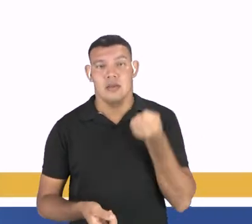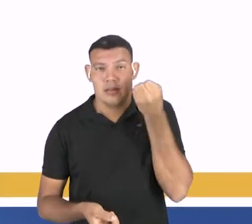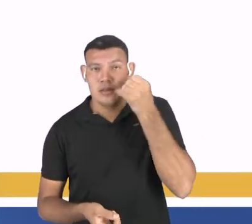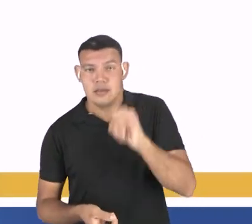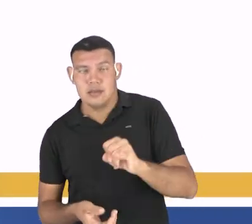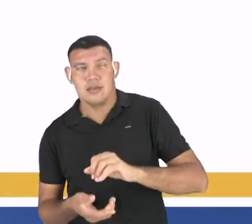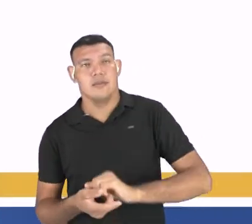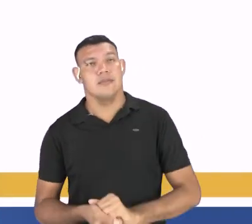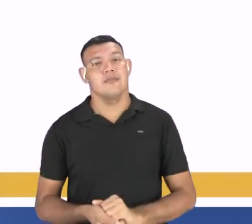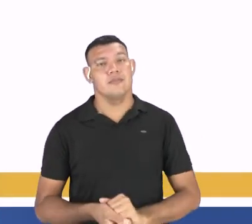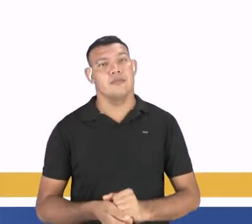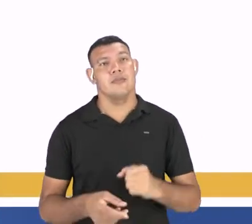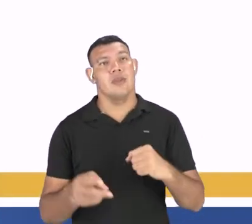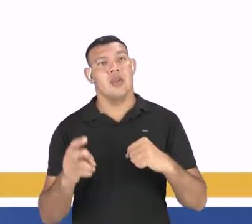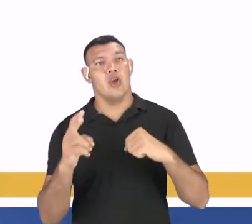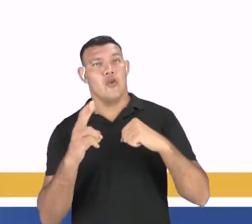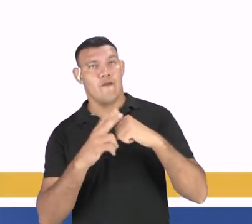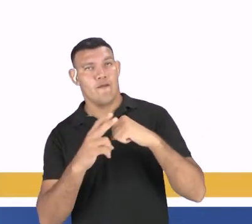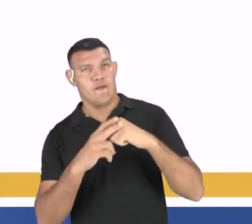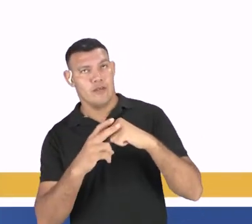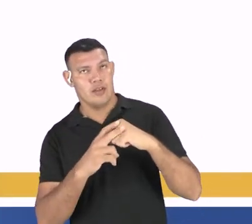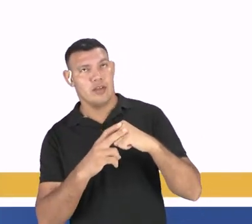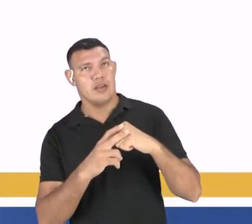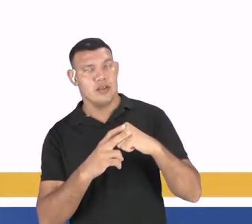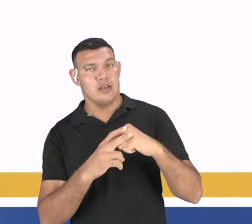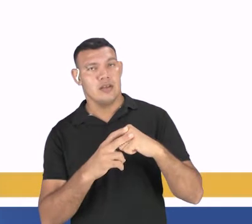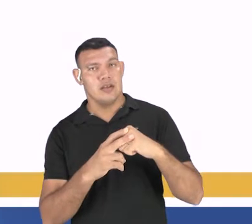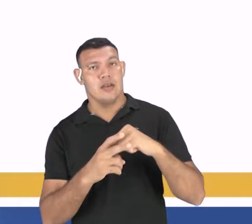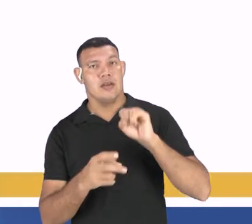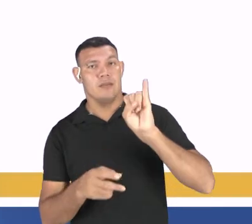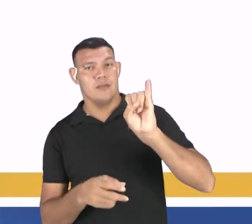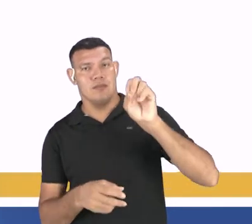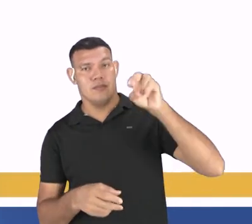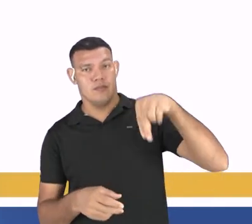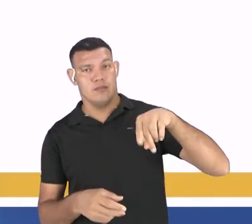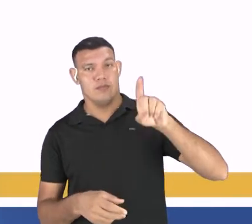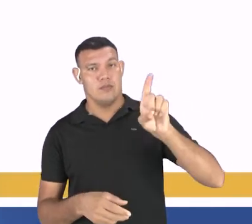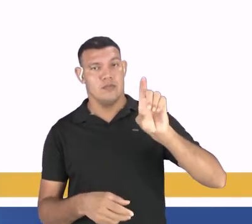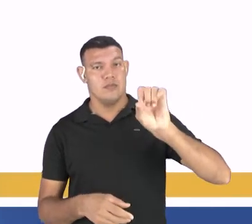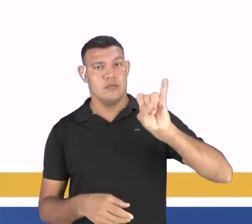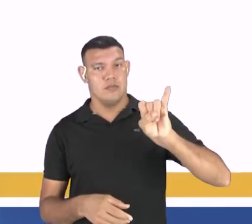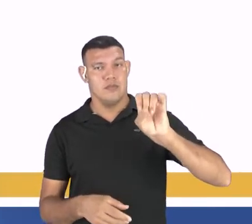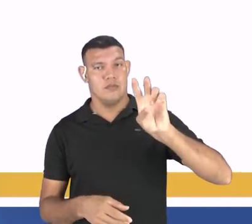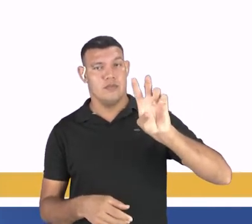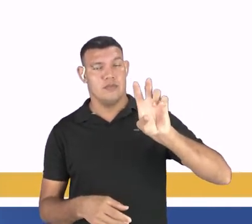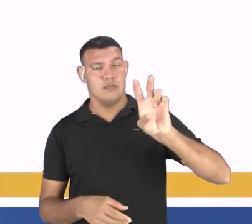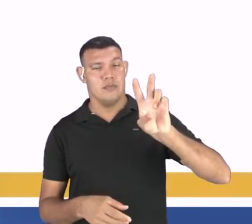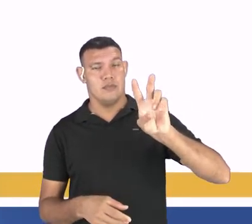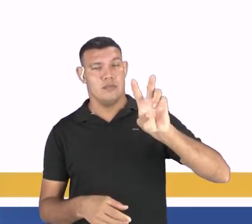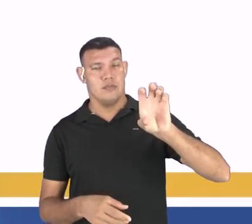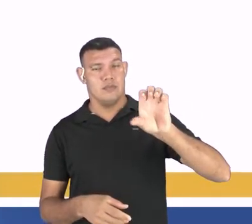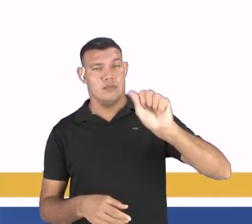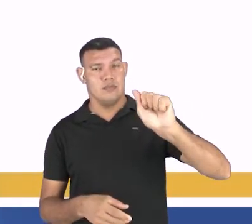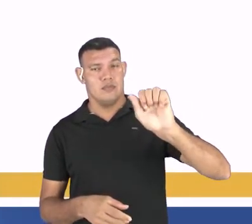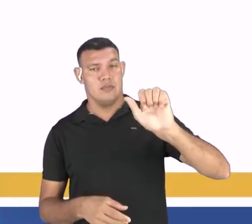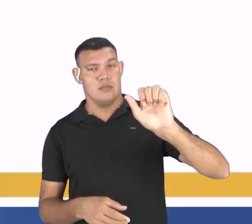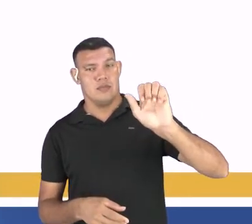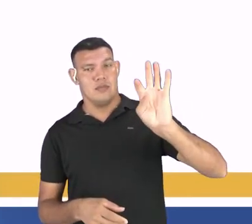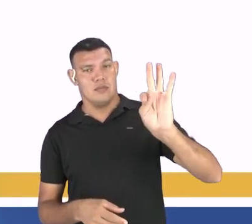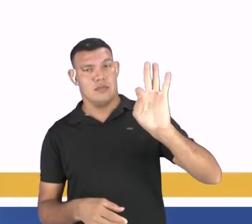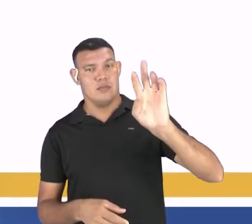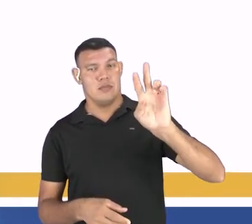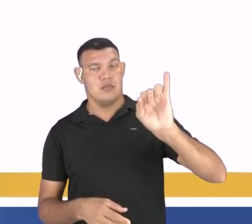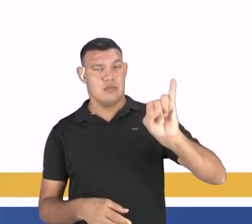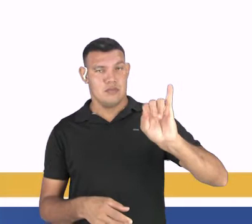um verbo em presente de indicativo e outro verbo em futuro. Olha como é que fica na frase, gente. Si